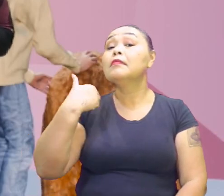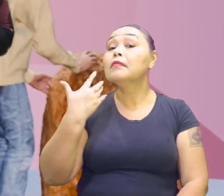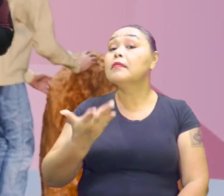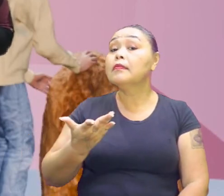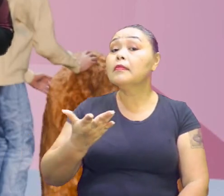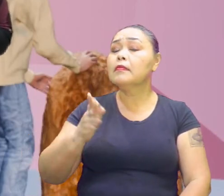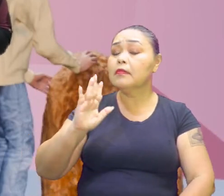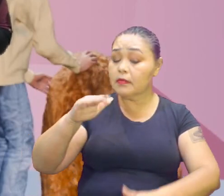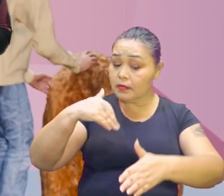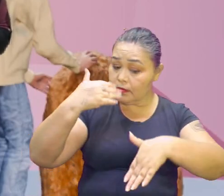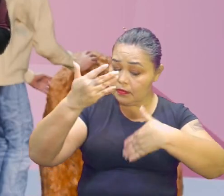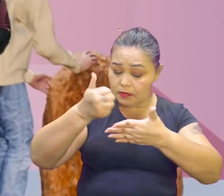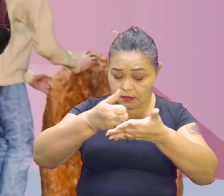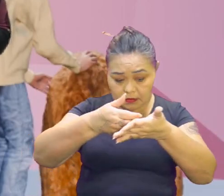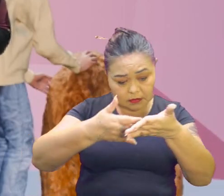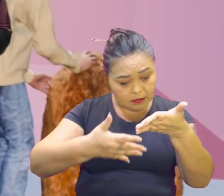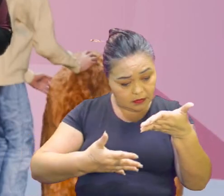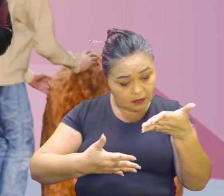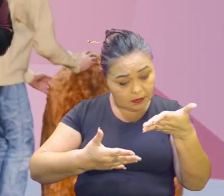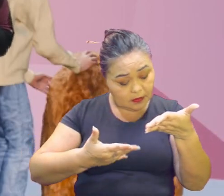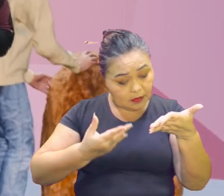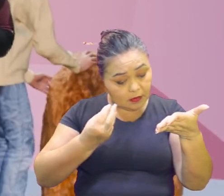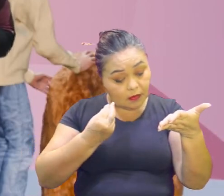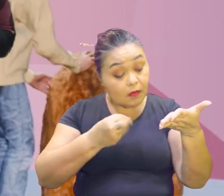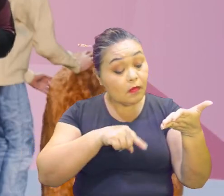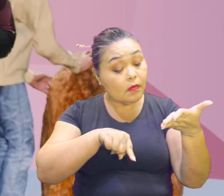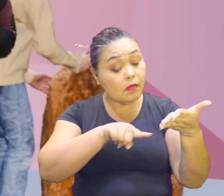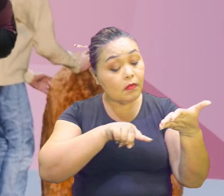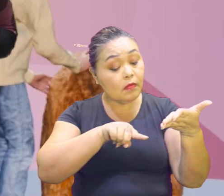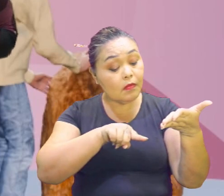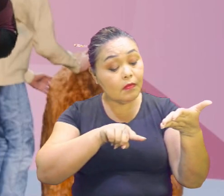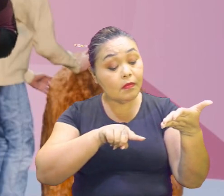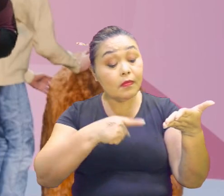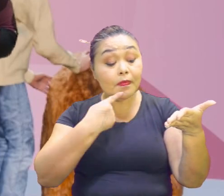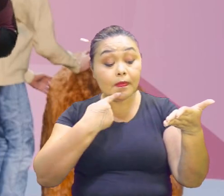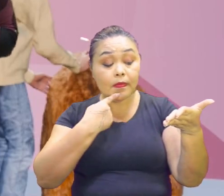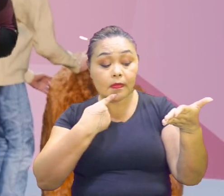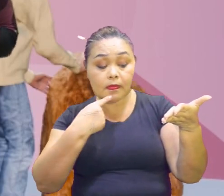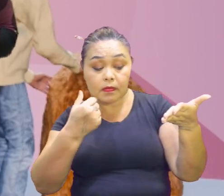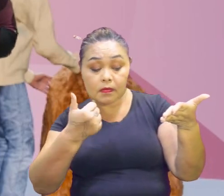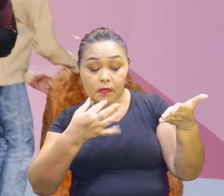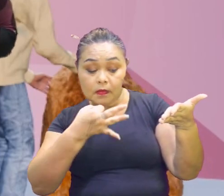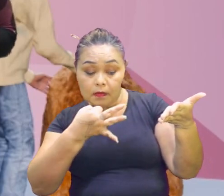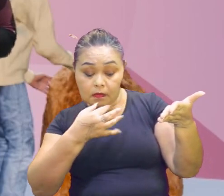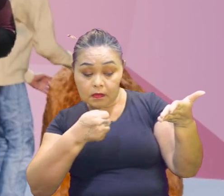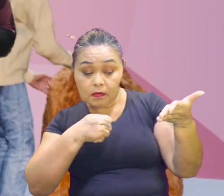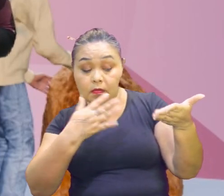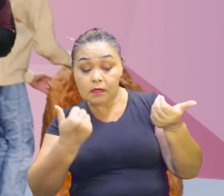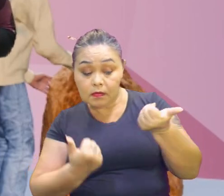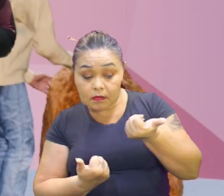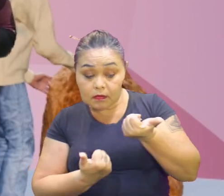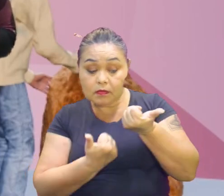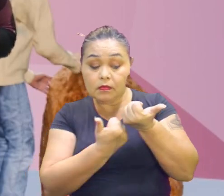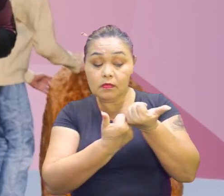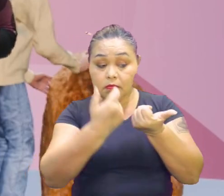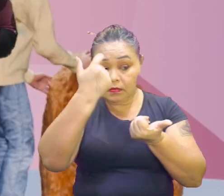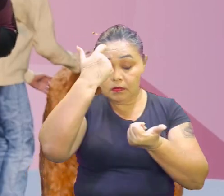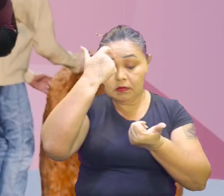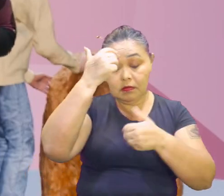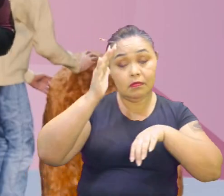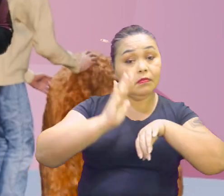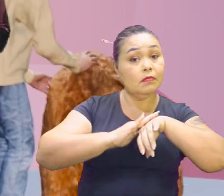isso, mais lá no desenvolvimento, aí você vai usar os argumentos que vão dar suporte à sua